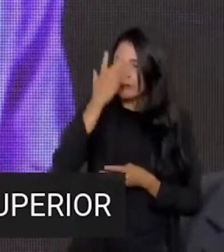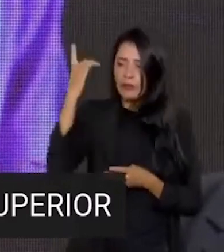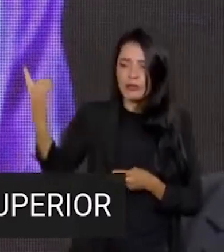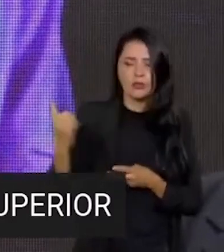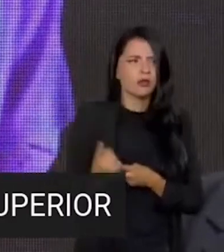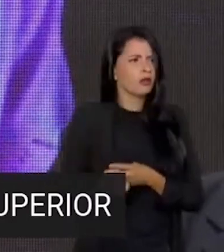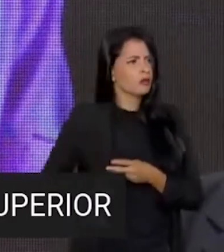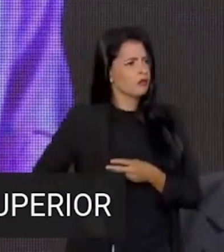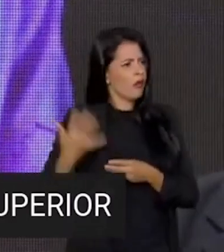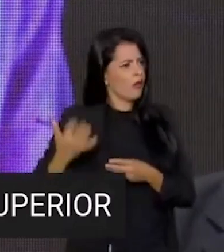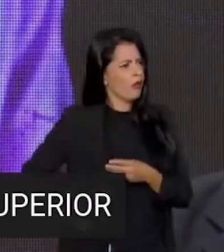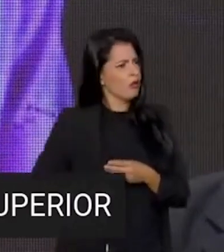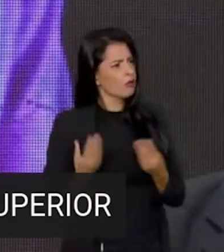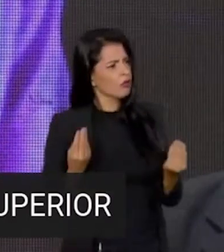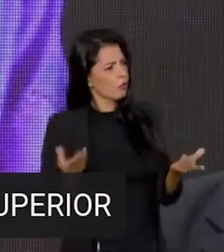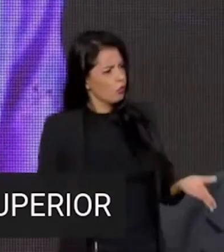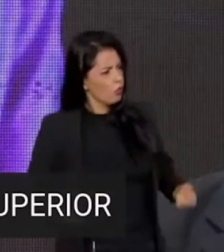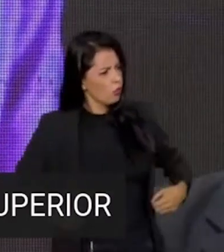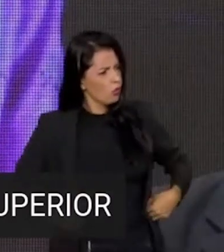gastando demais.